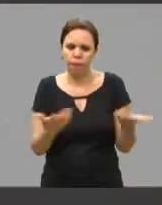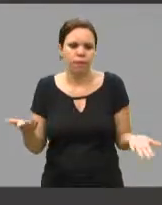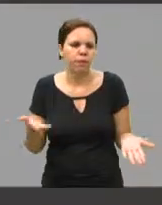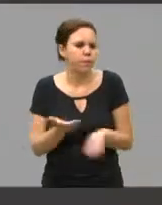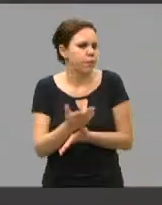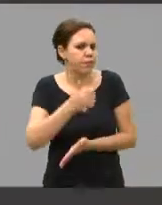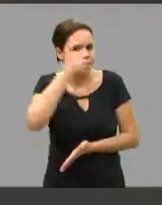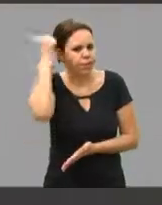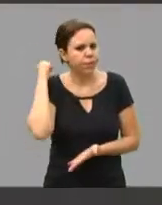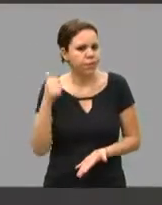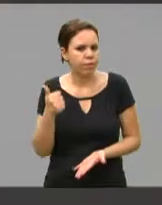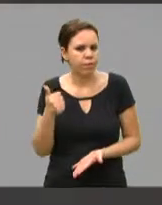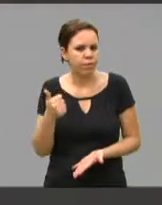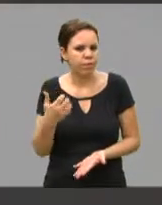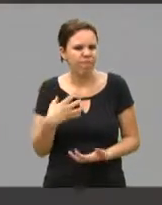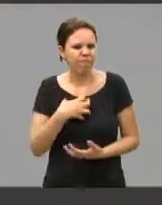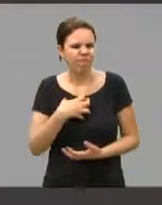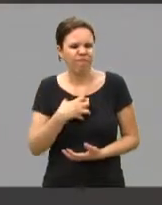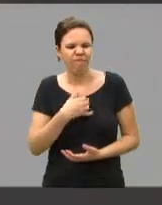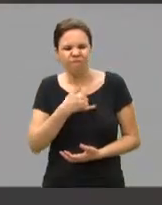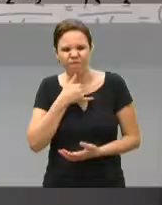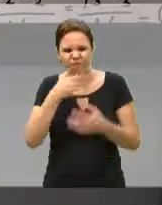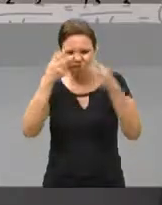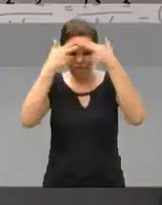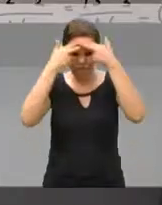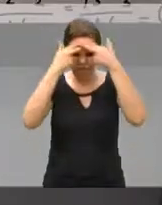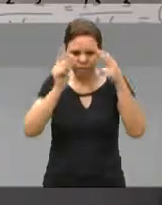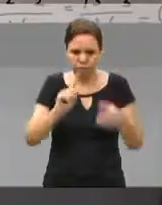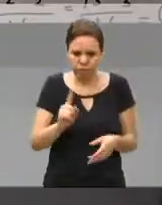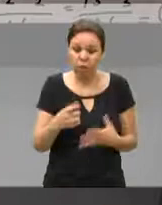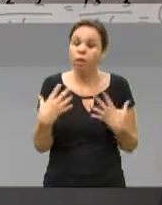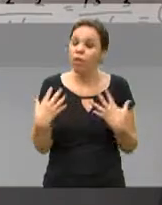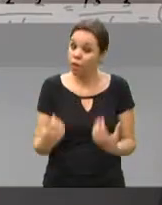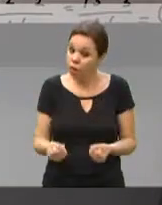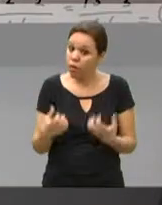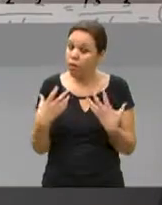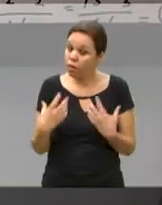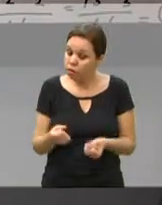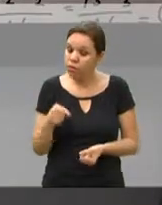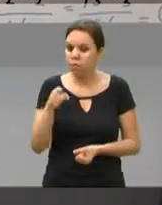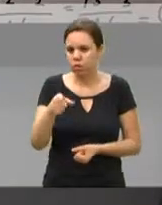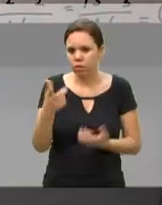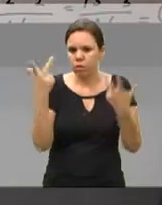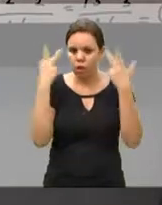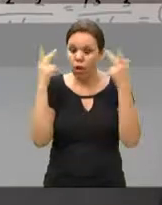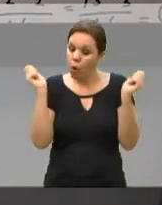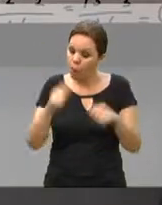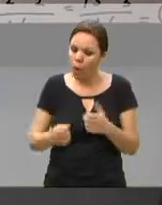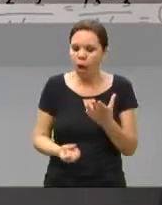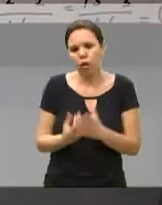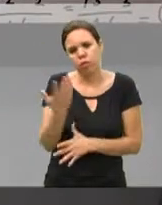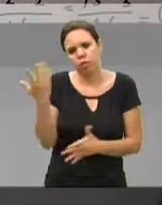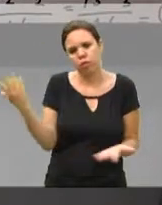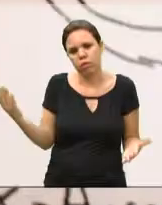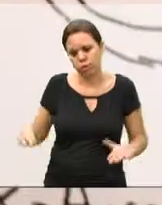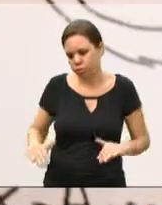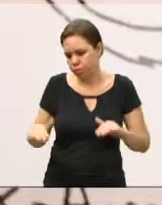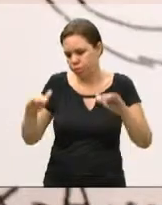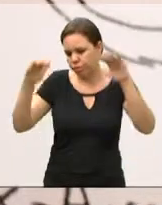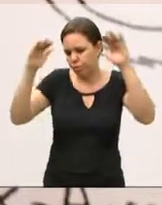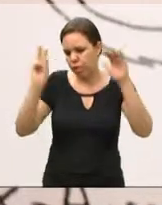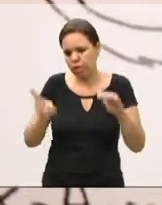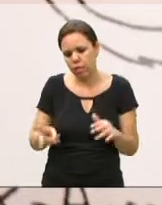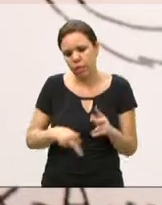no vestibular, é para se sentir muito frustrado? É uma questão de aceitação. É uma possibilidade. Acho que desde sempre tem